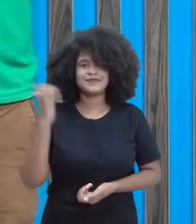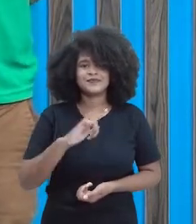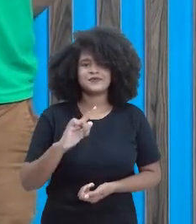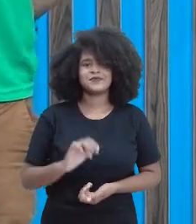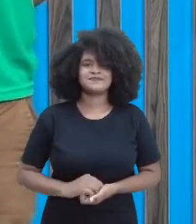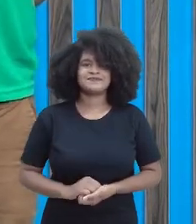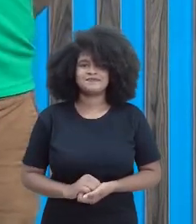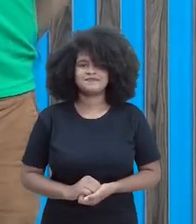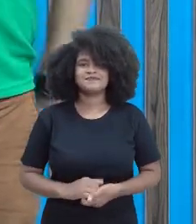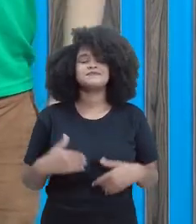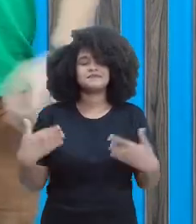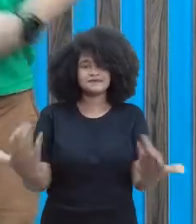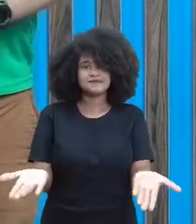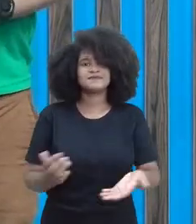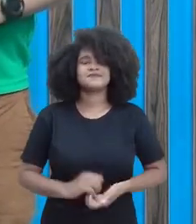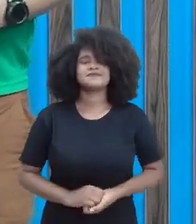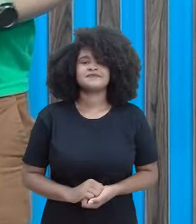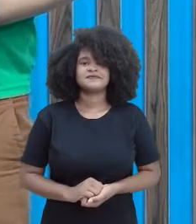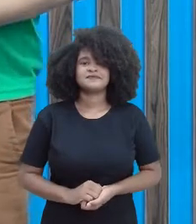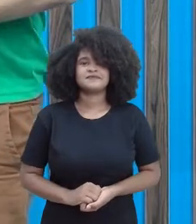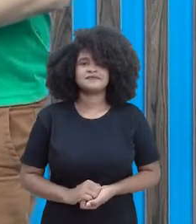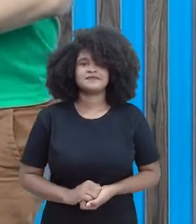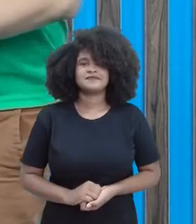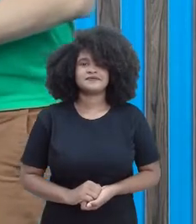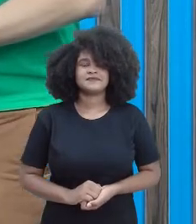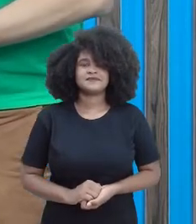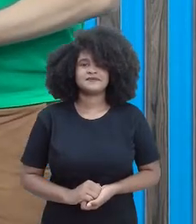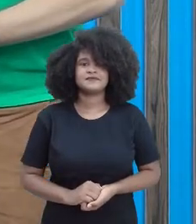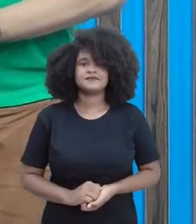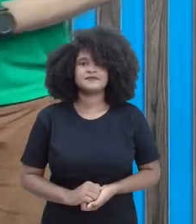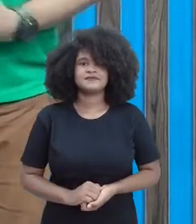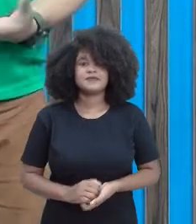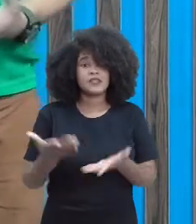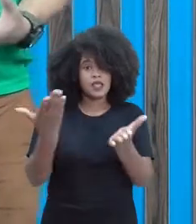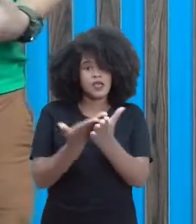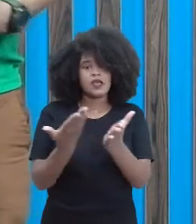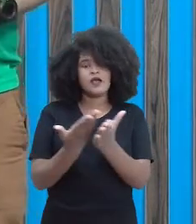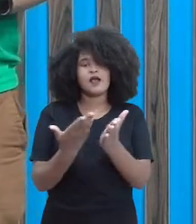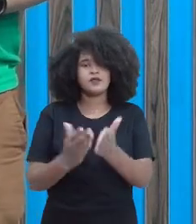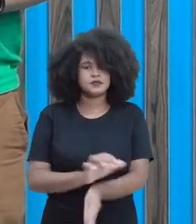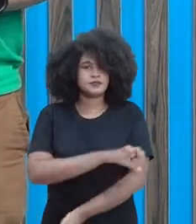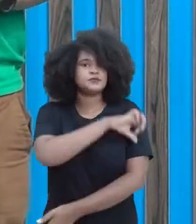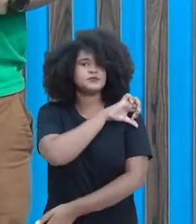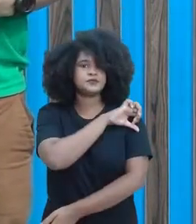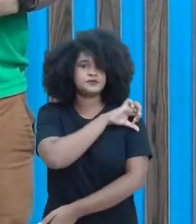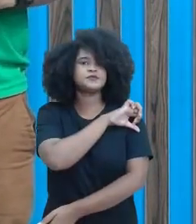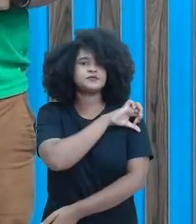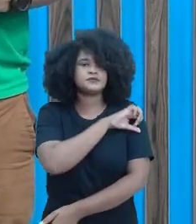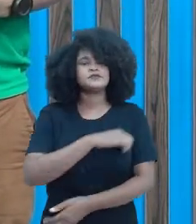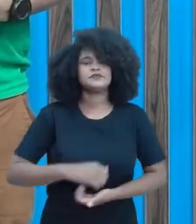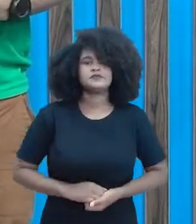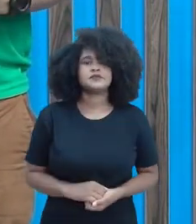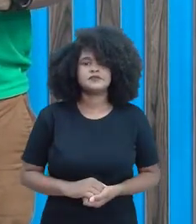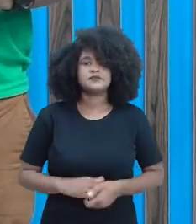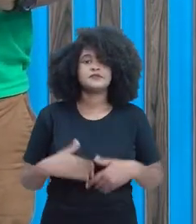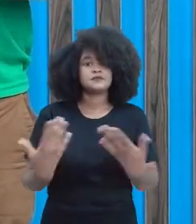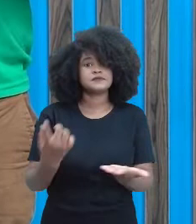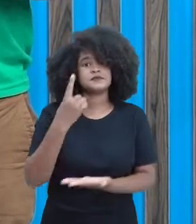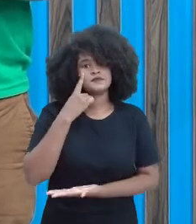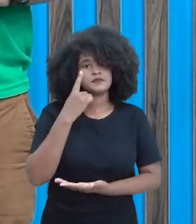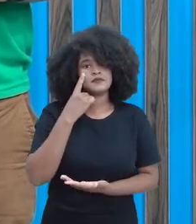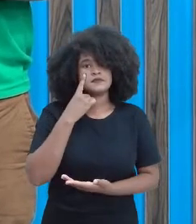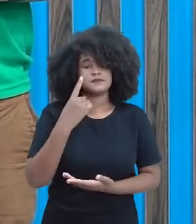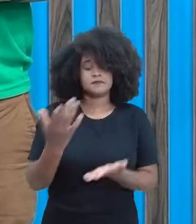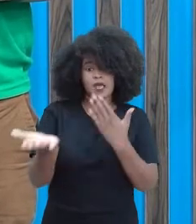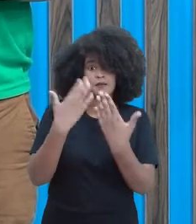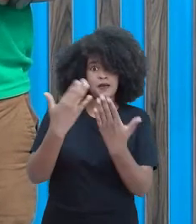Amanda. Pois bem, gente, essa é a aula do 9º ano, diálogos, e nada melhor do que provocar o